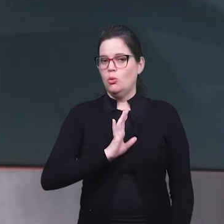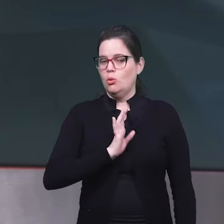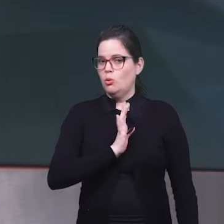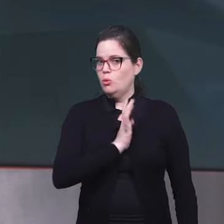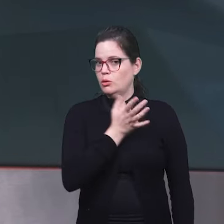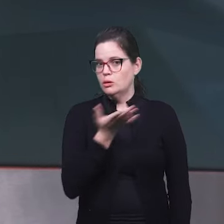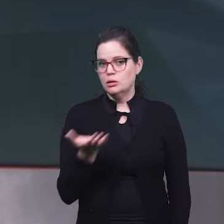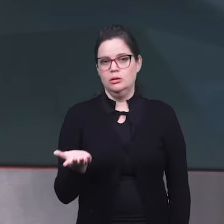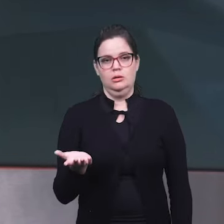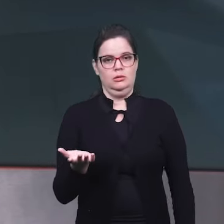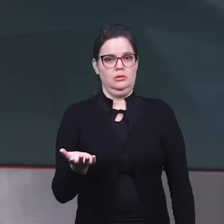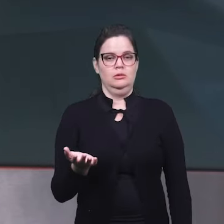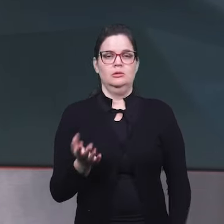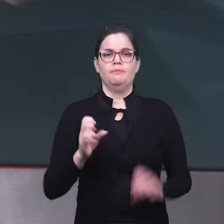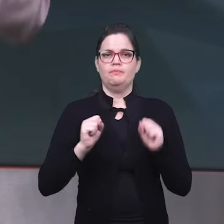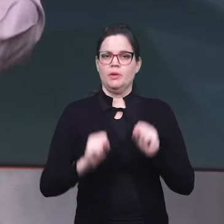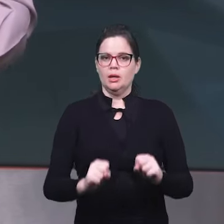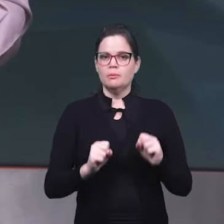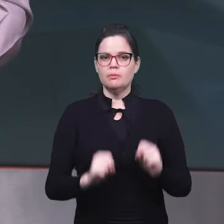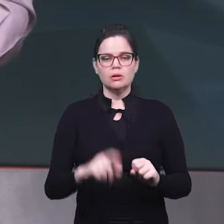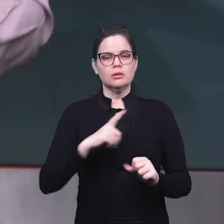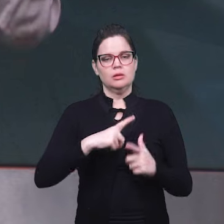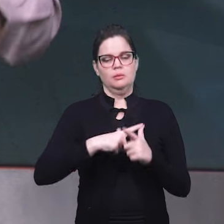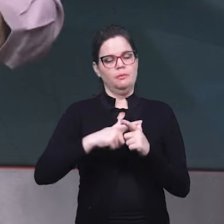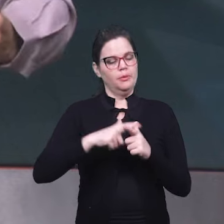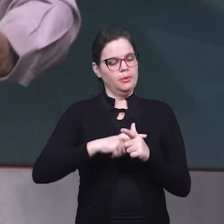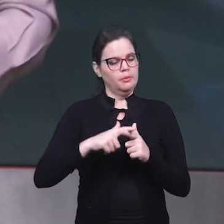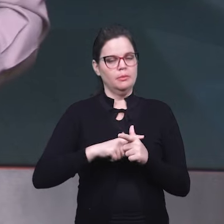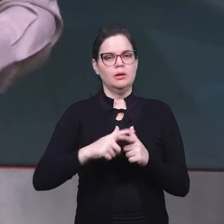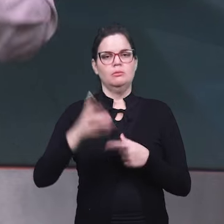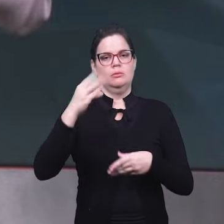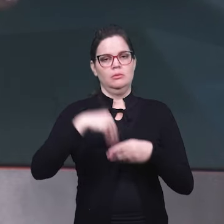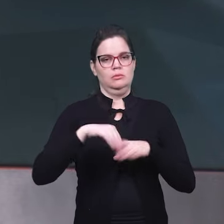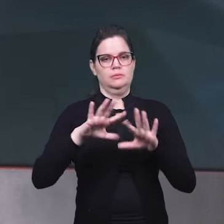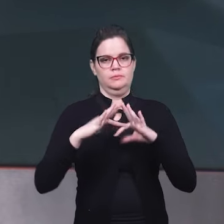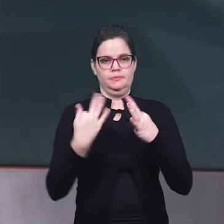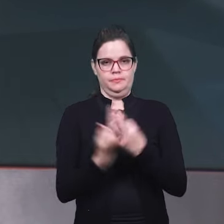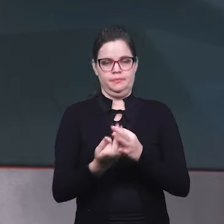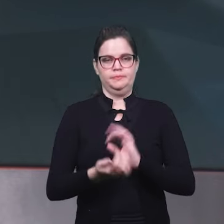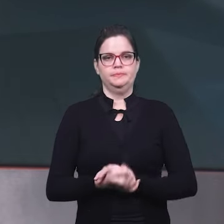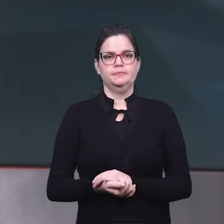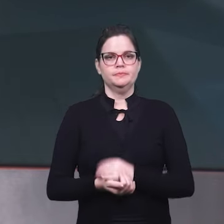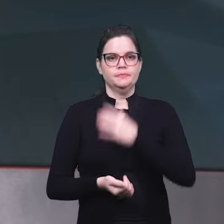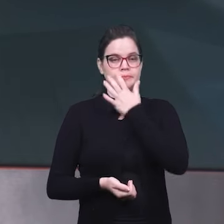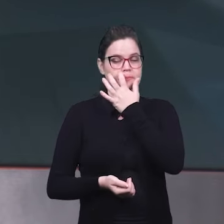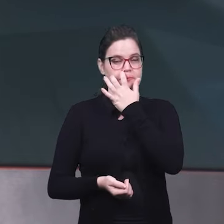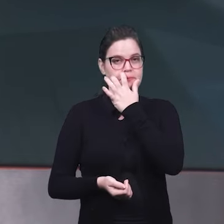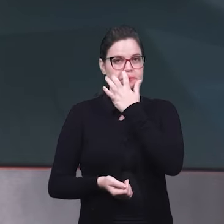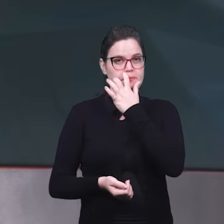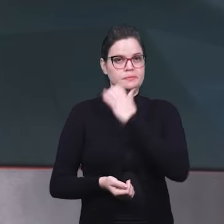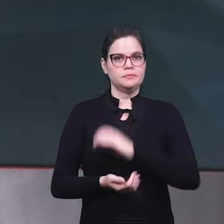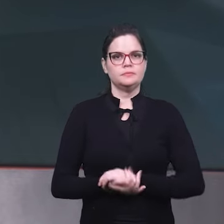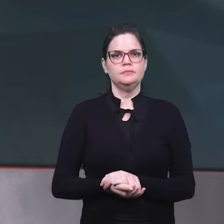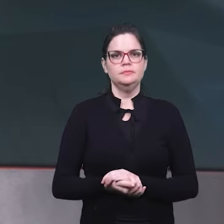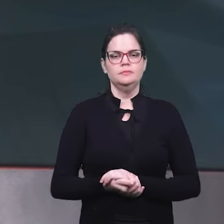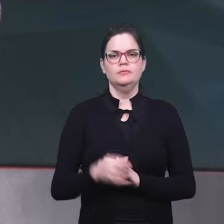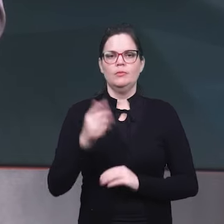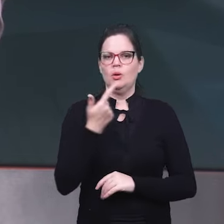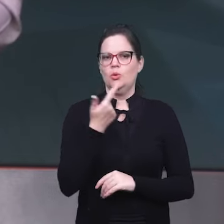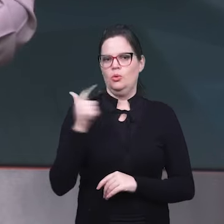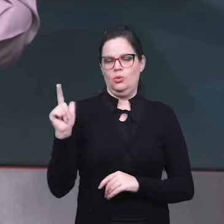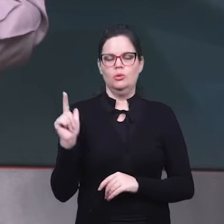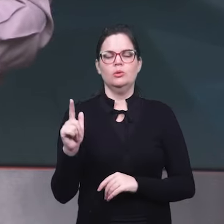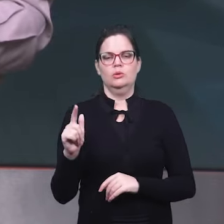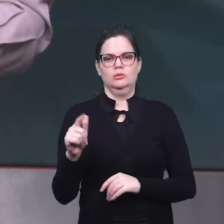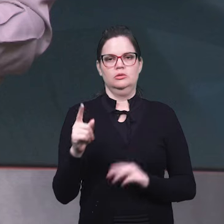e traz muita instabilidade familiar. Uma outra forma de você contrair